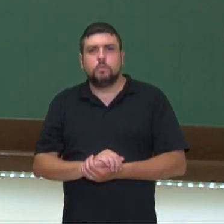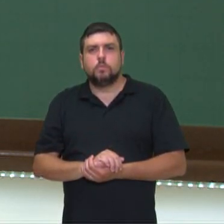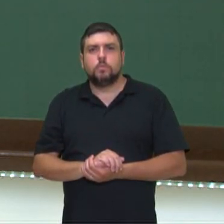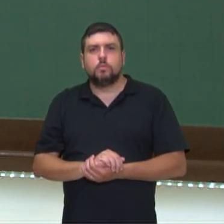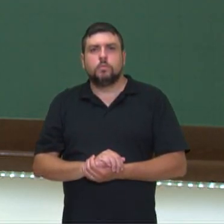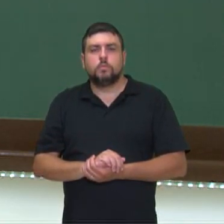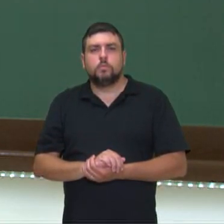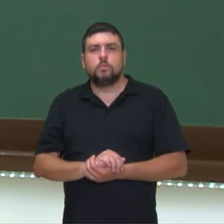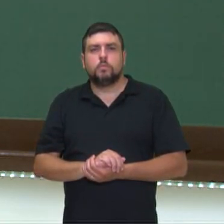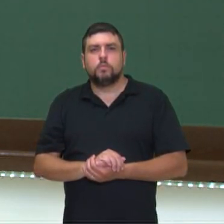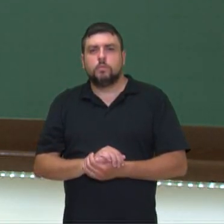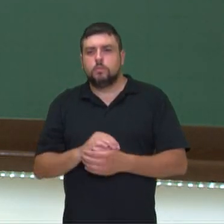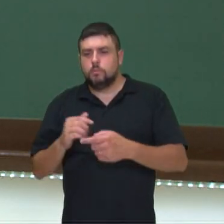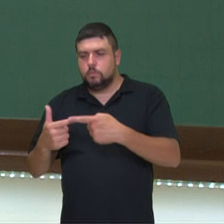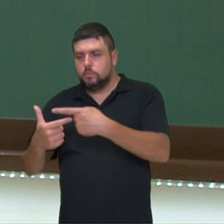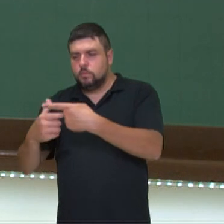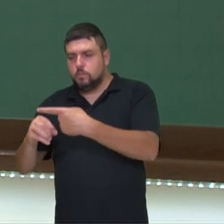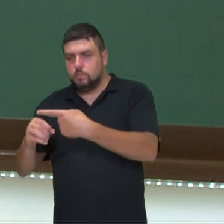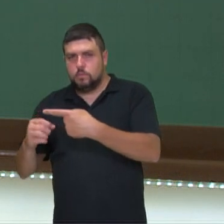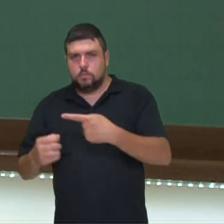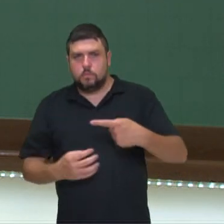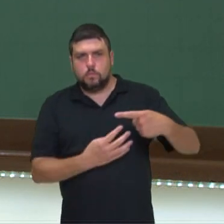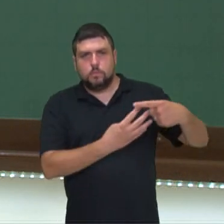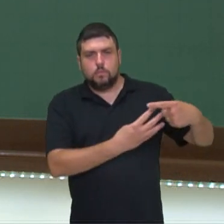ó, 20 dividido por 4,